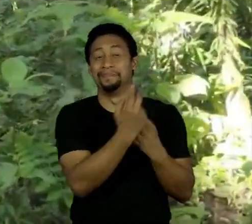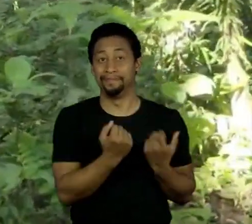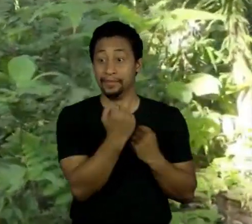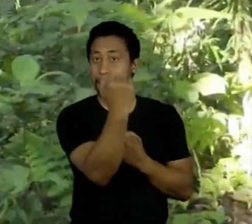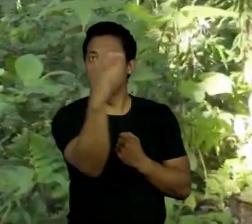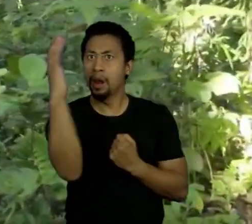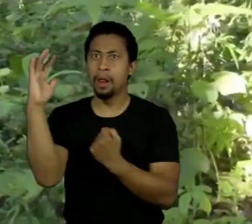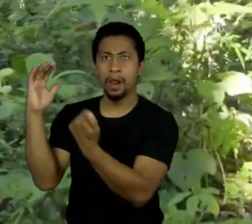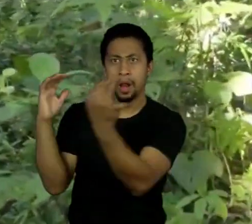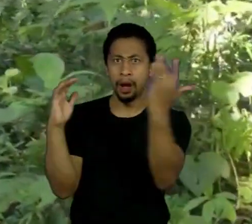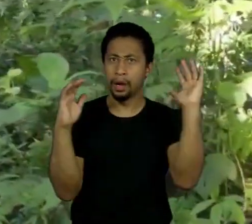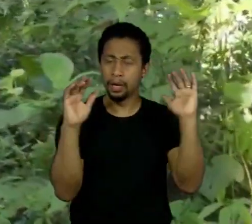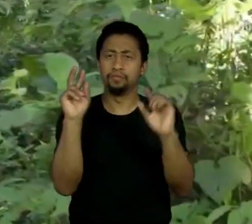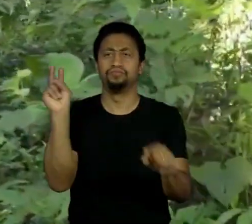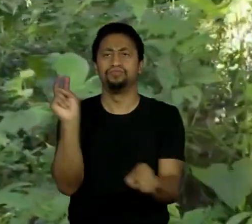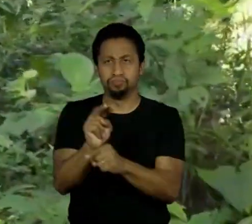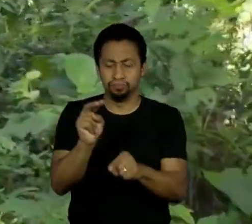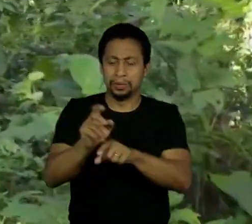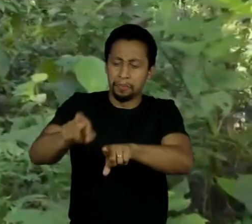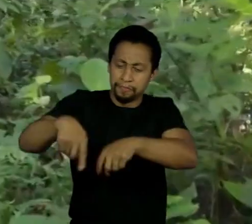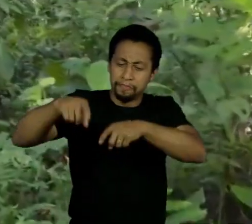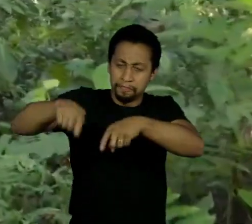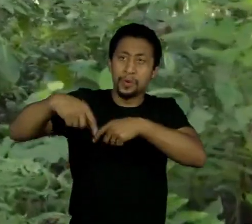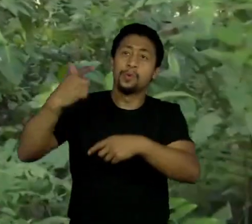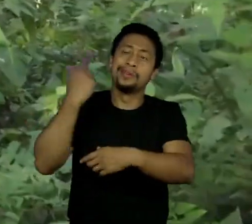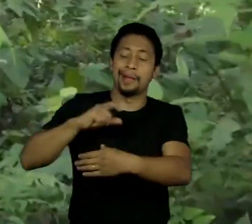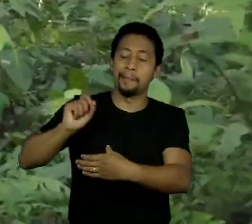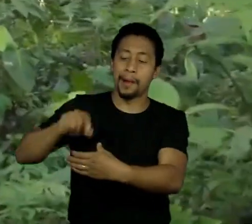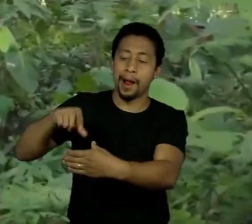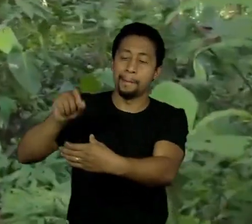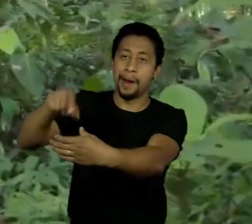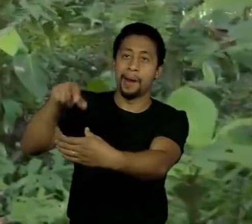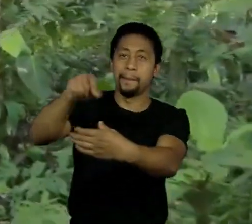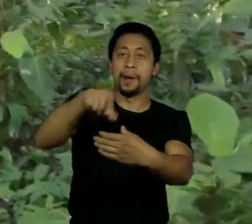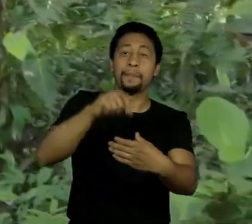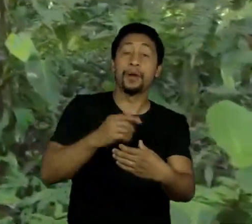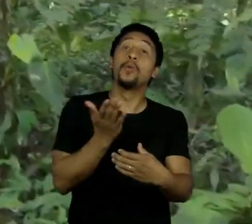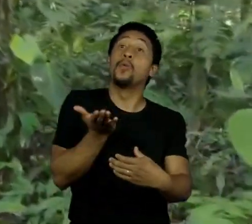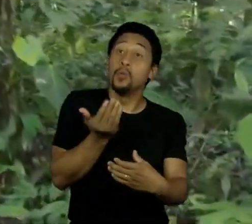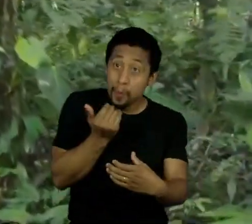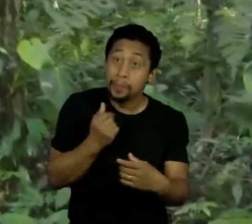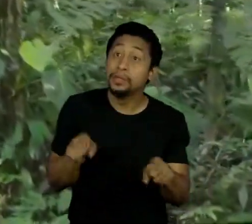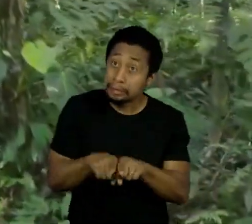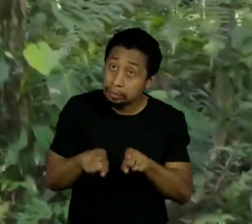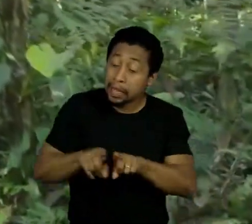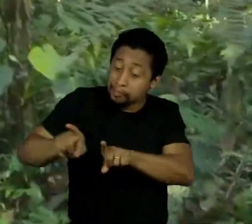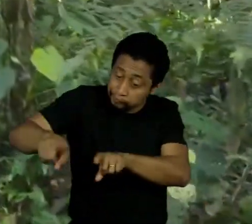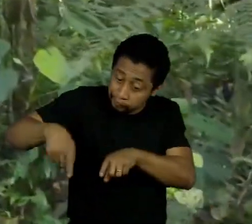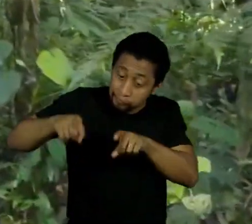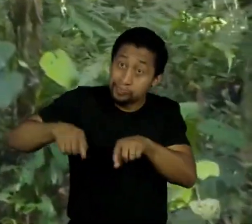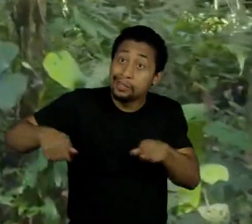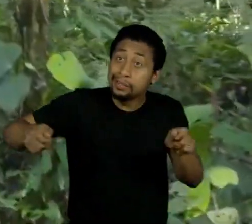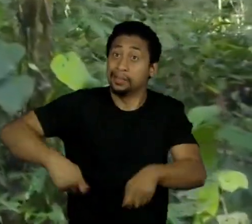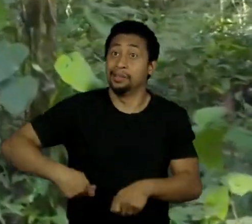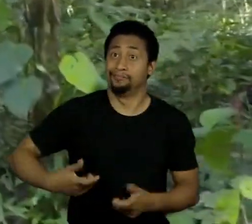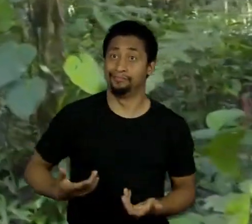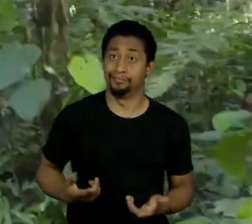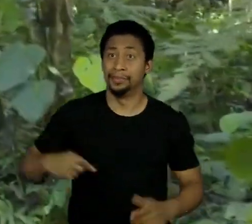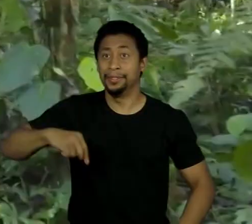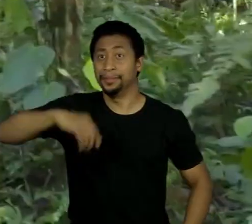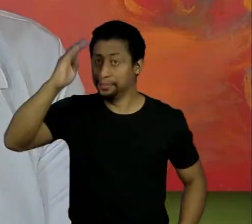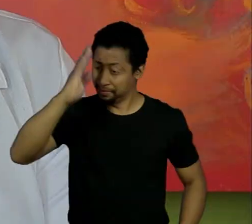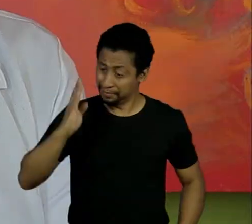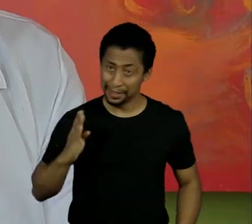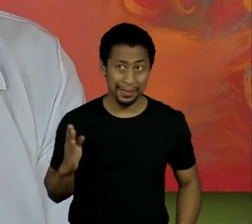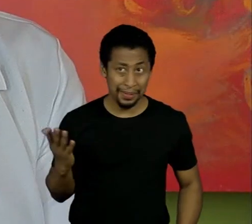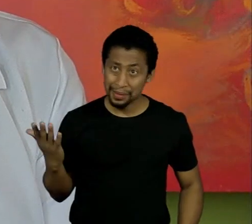fica mais fértil até para produzir as alimentações das roças, né? O nosso Brasil aí,